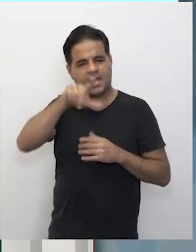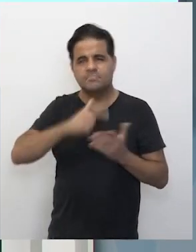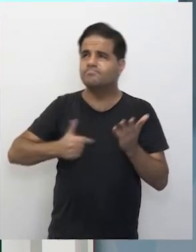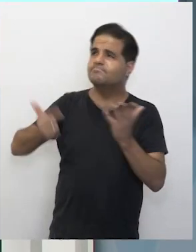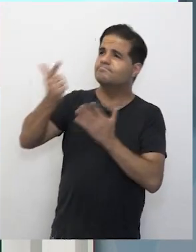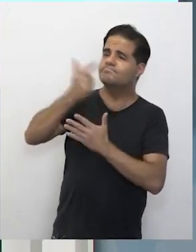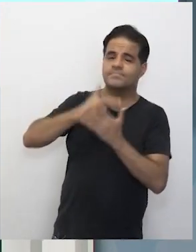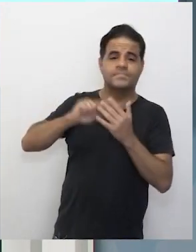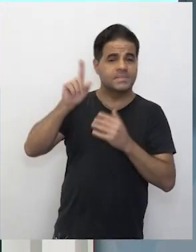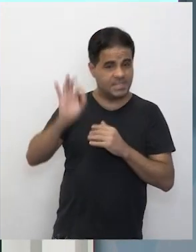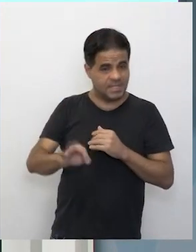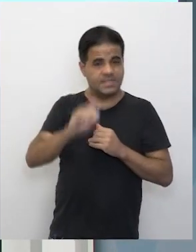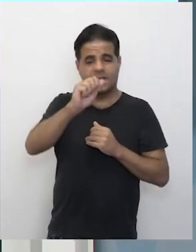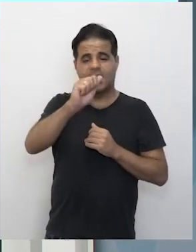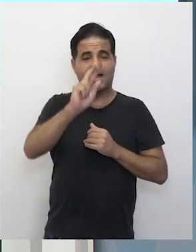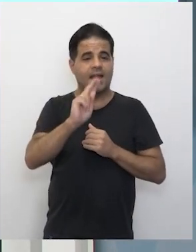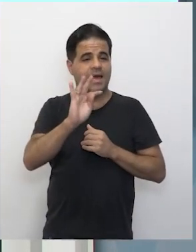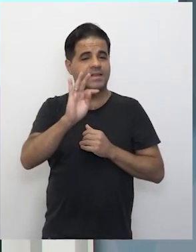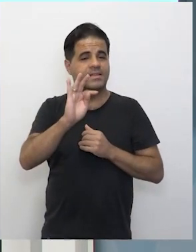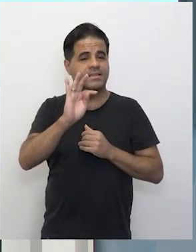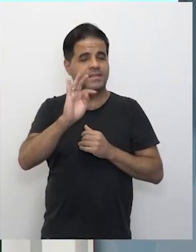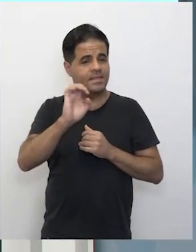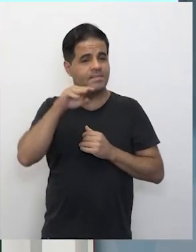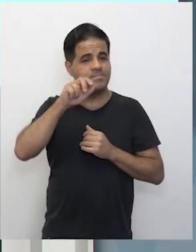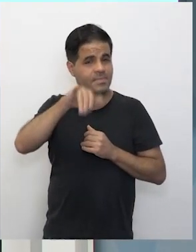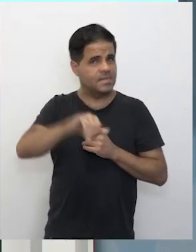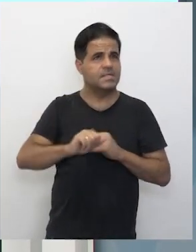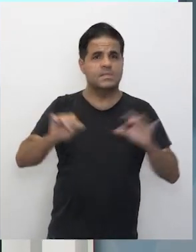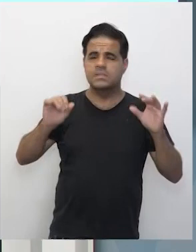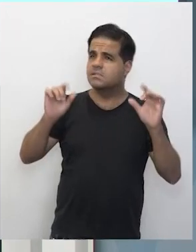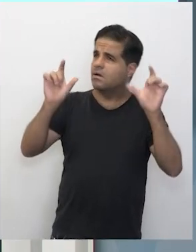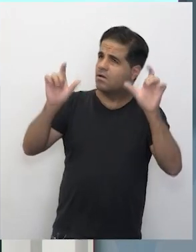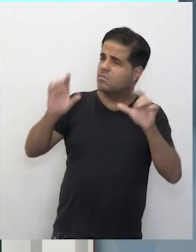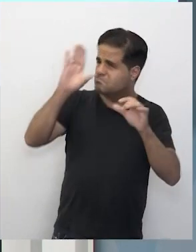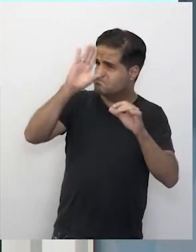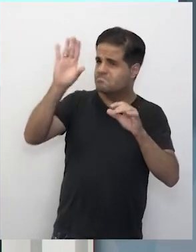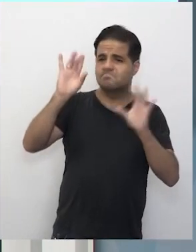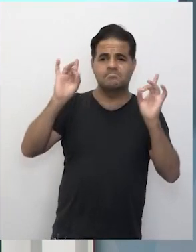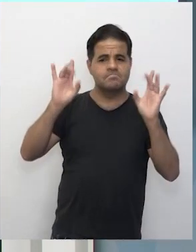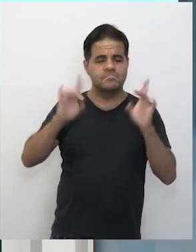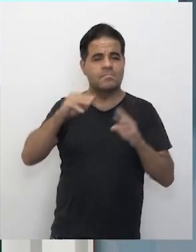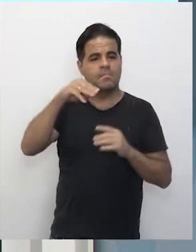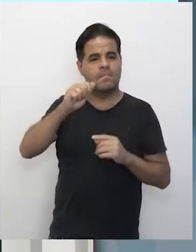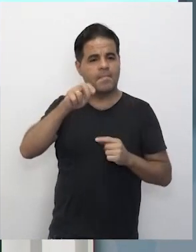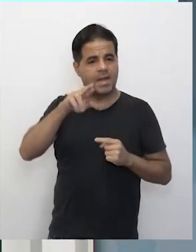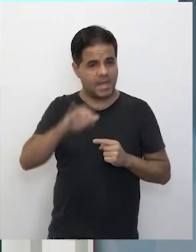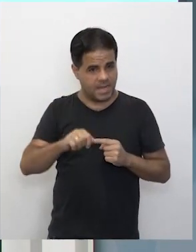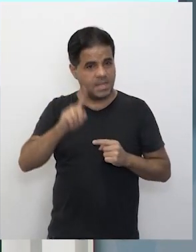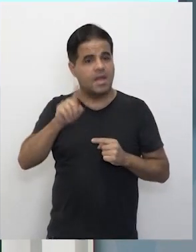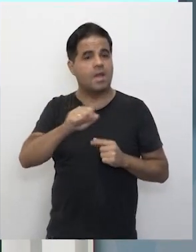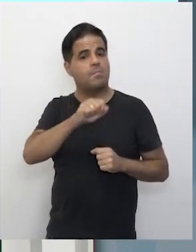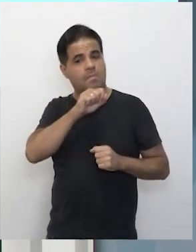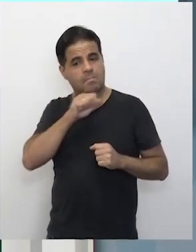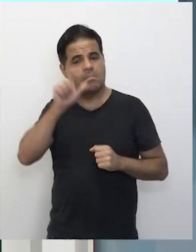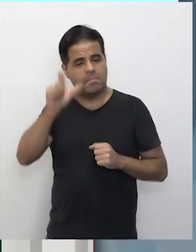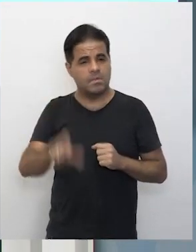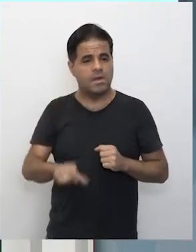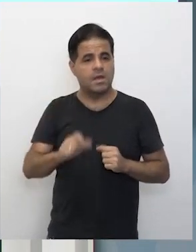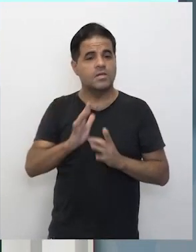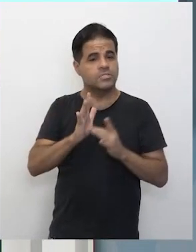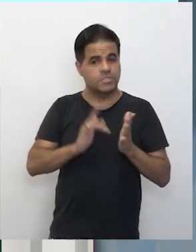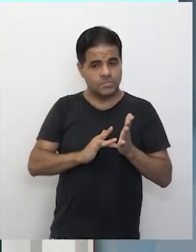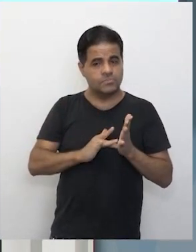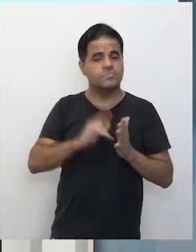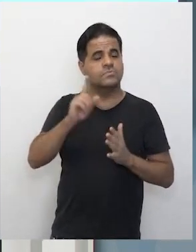da Artemísia, ela está numa situação bastante peculiar, porque afinal de contas, Maria foi uma mãe e Jesus foi